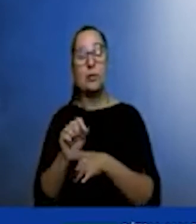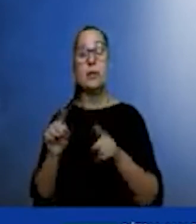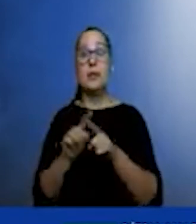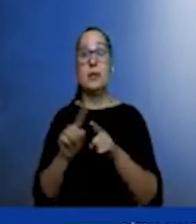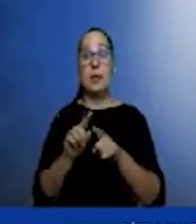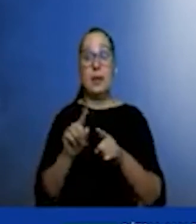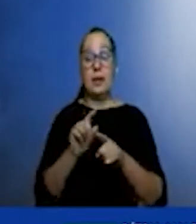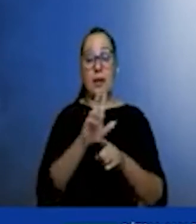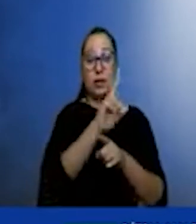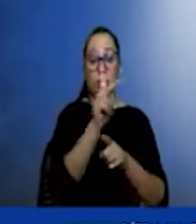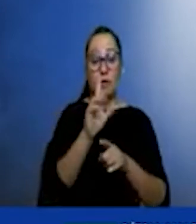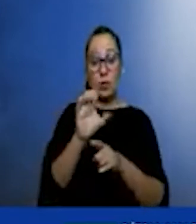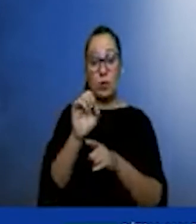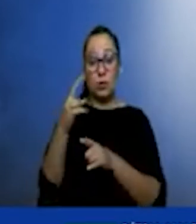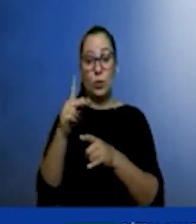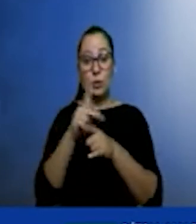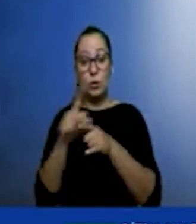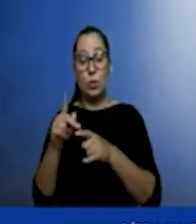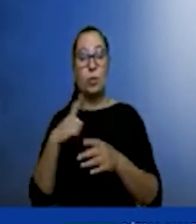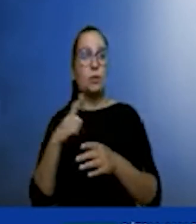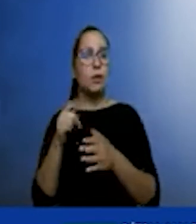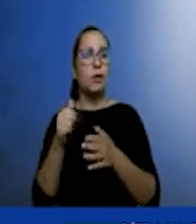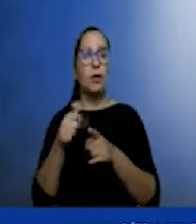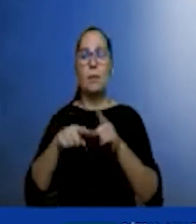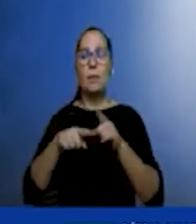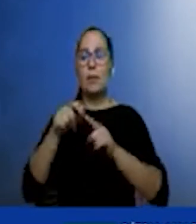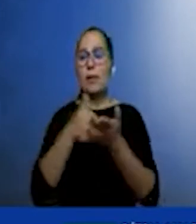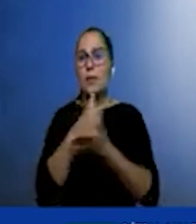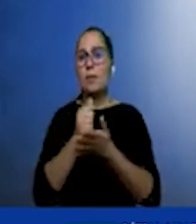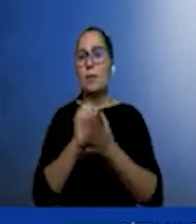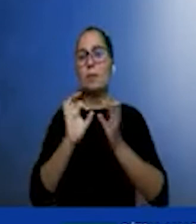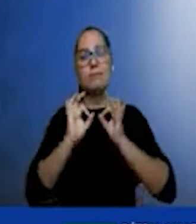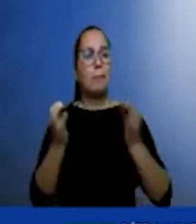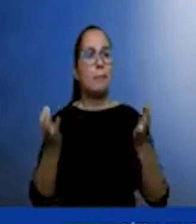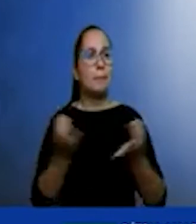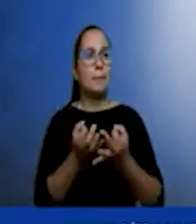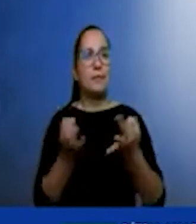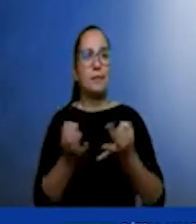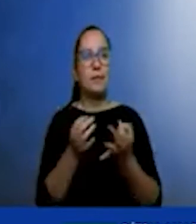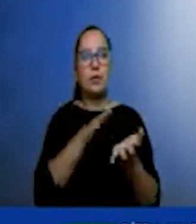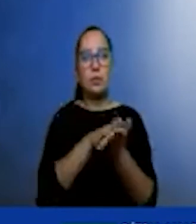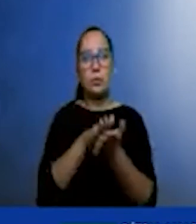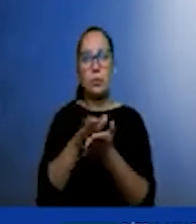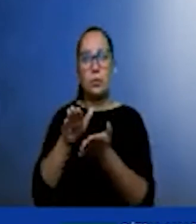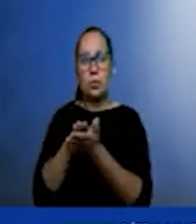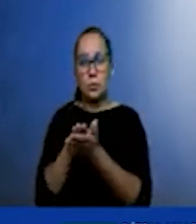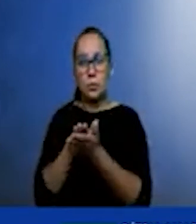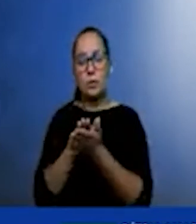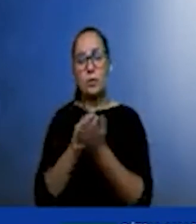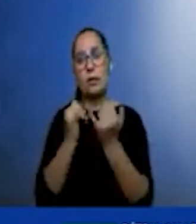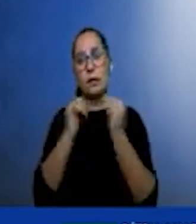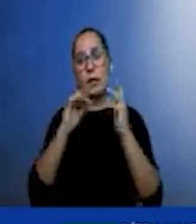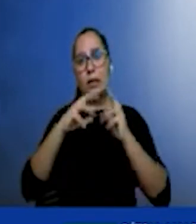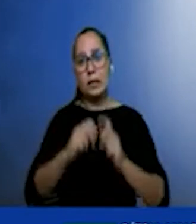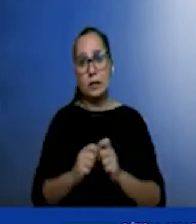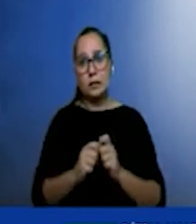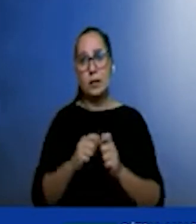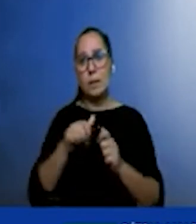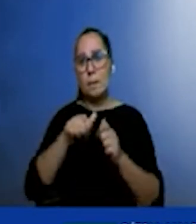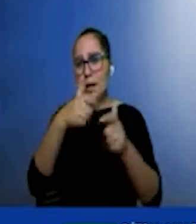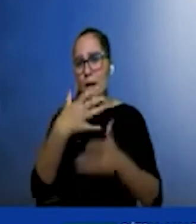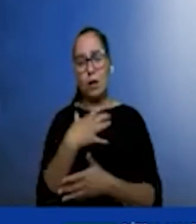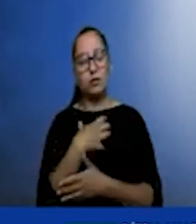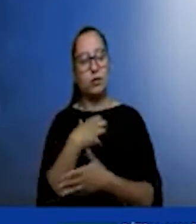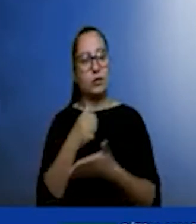tem a matéria-prima ideal para produzir Sustainable Aviation Fuel. É a melhor fonte que